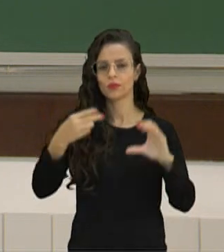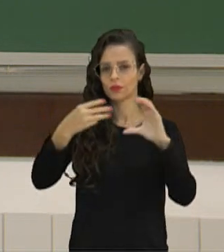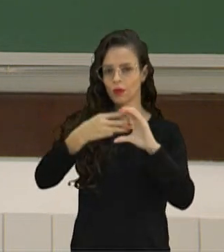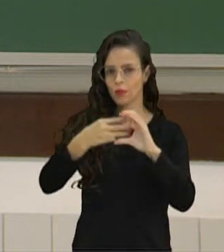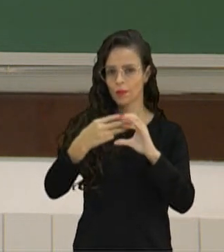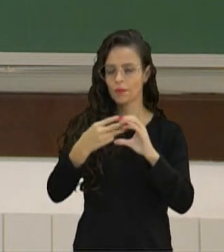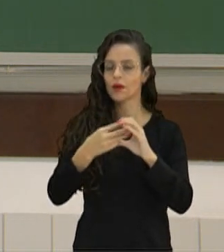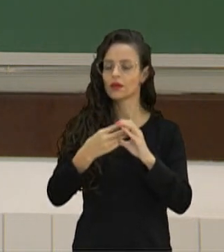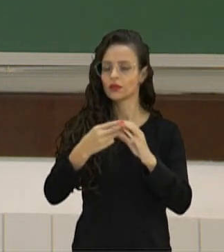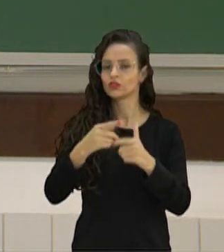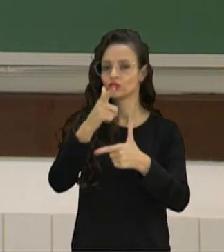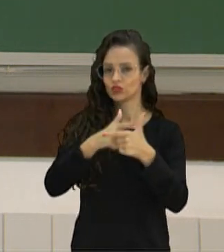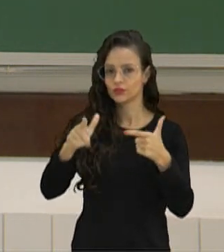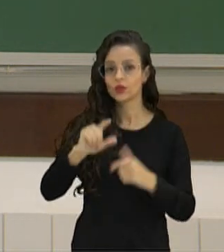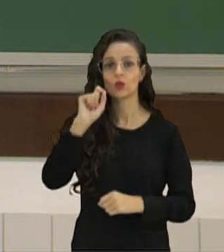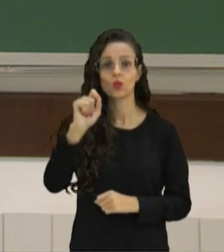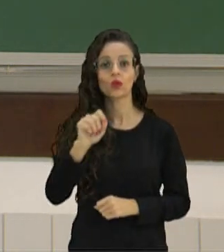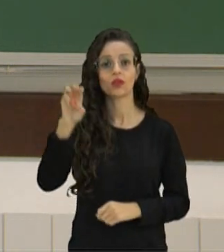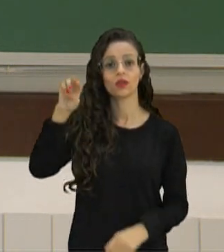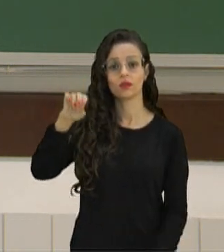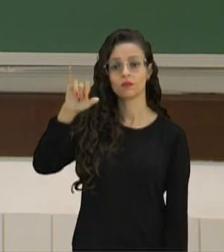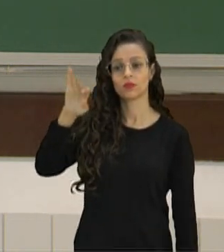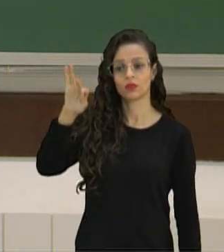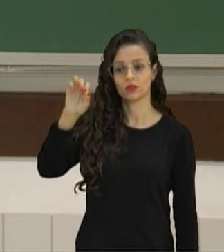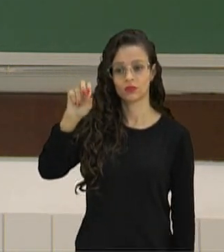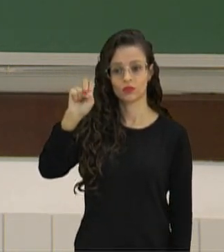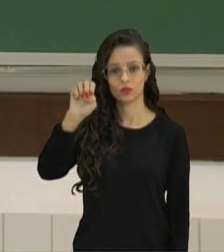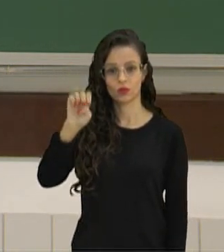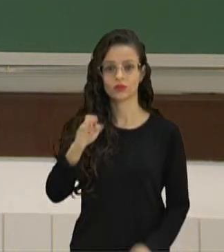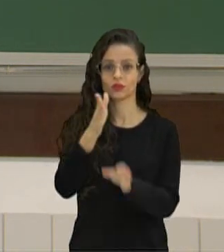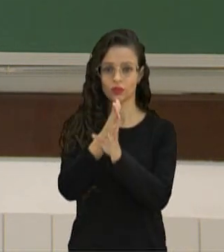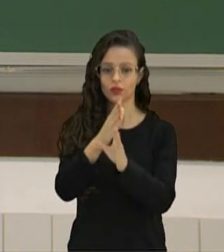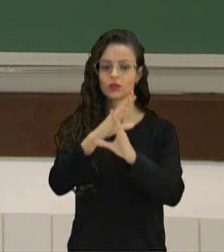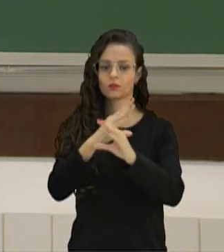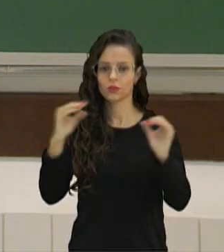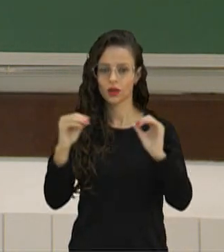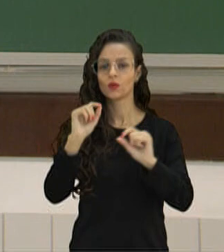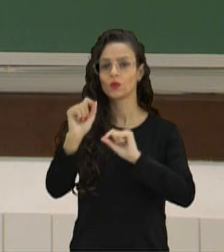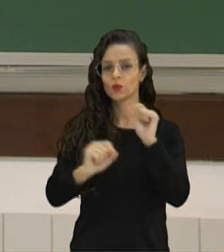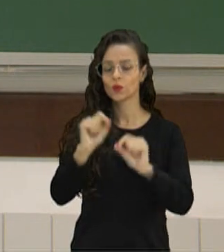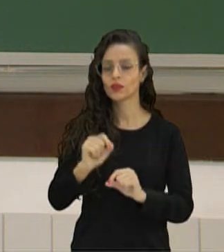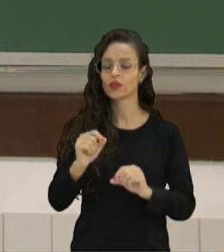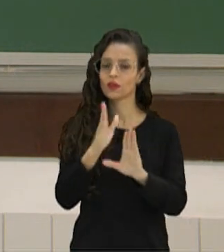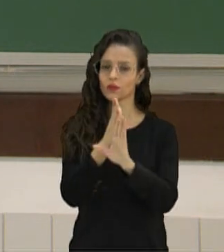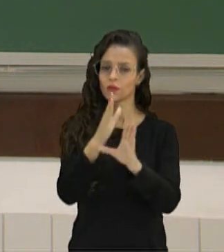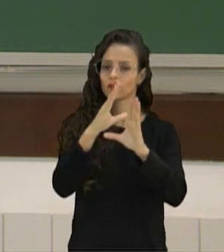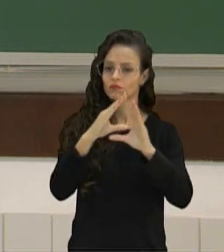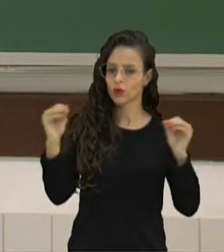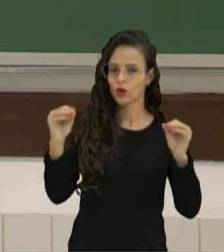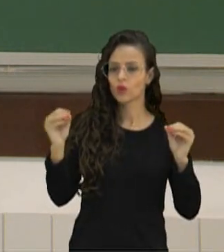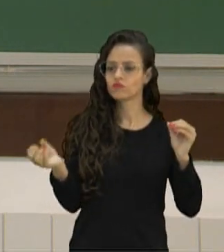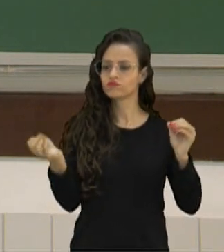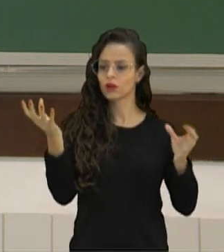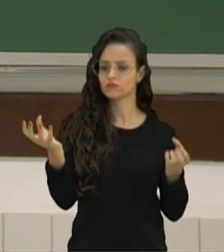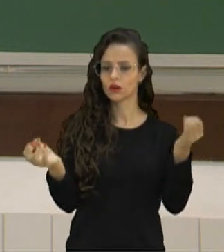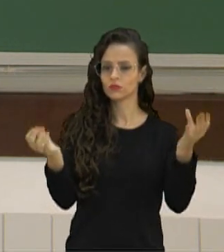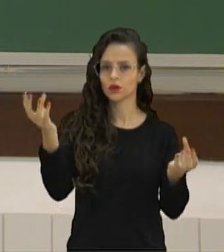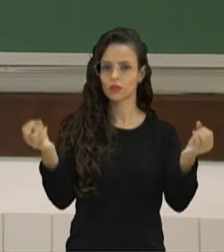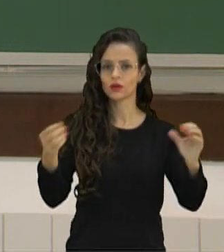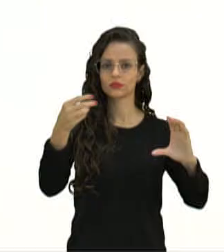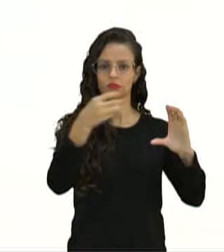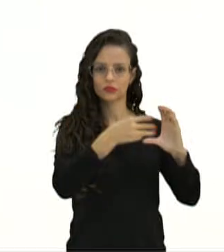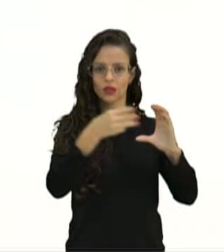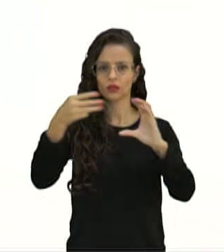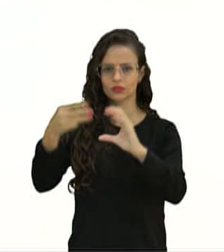de mitose. E vocês viram que na mitose acontece uma divisão para originar novas células,